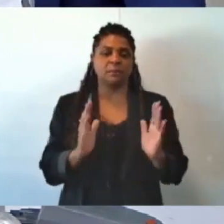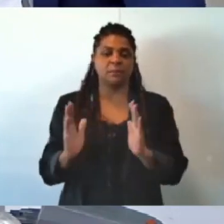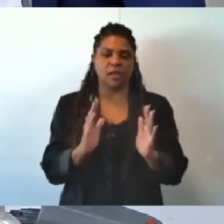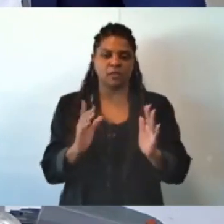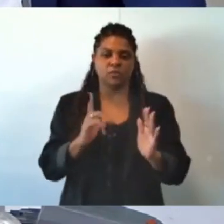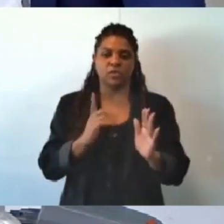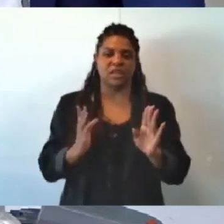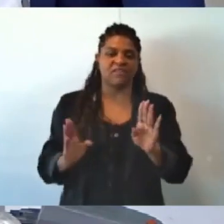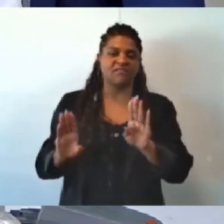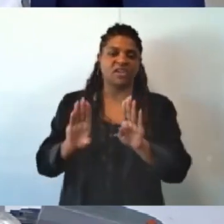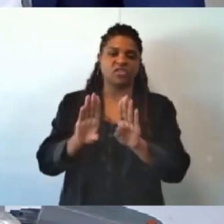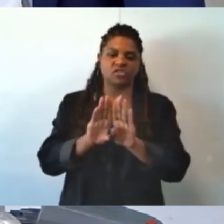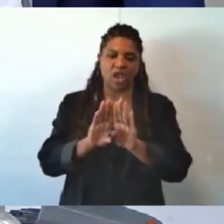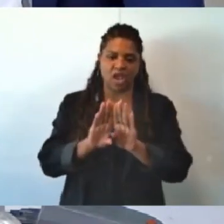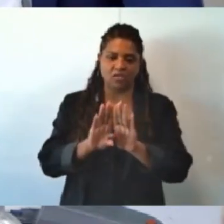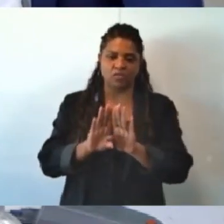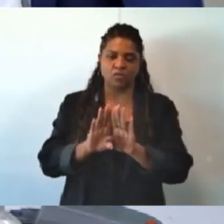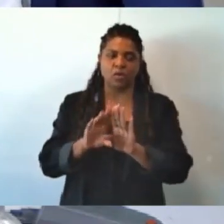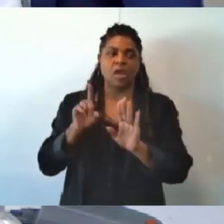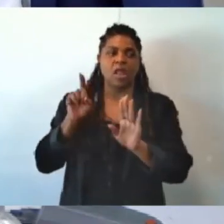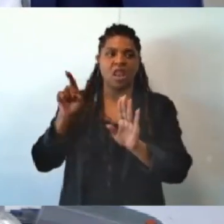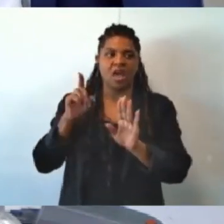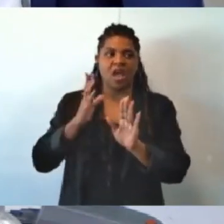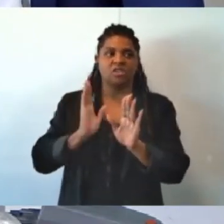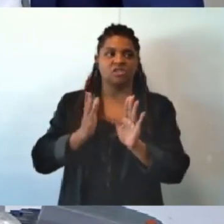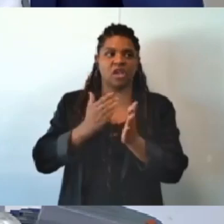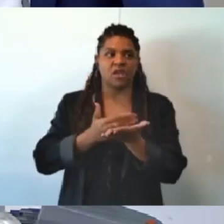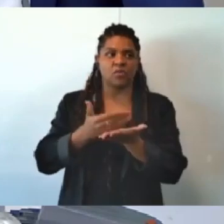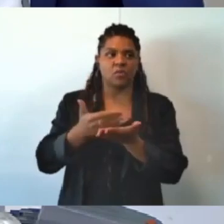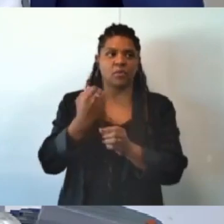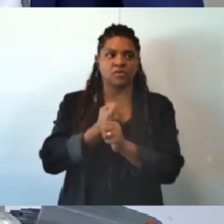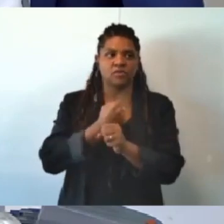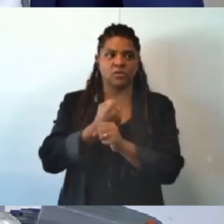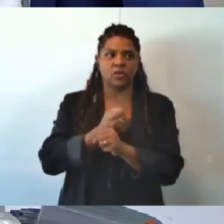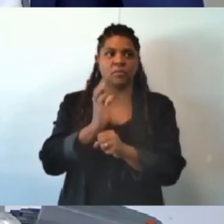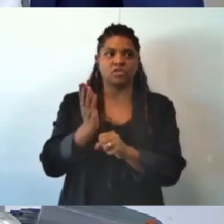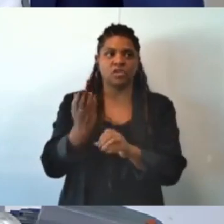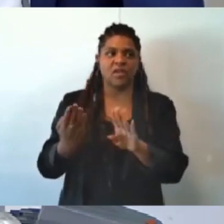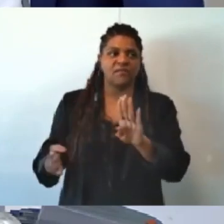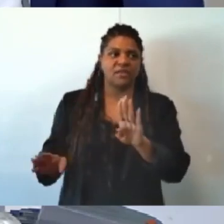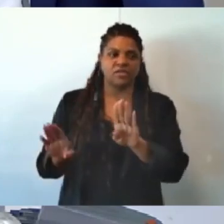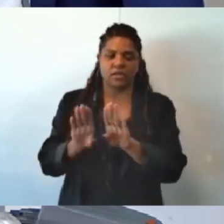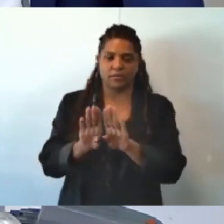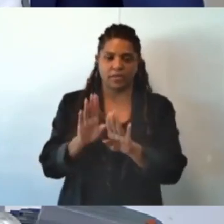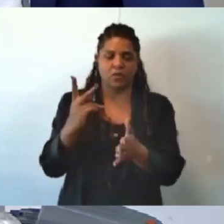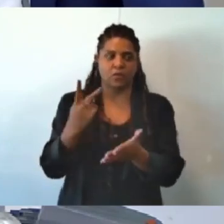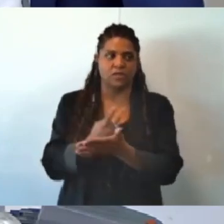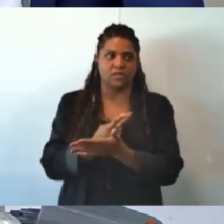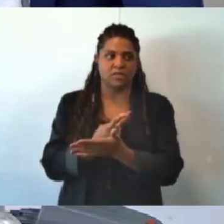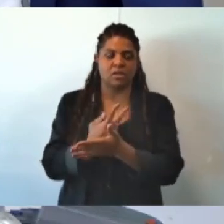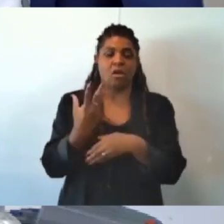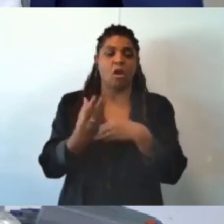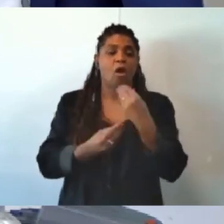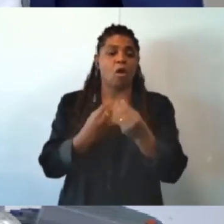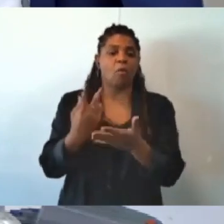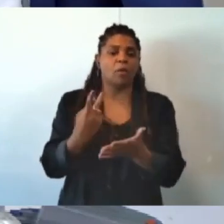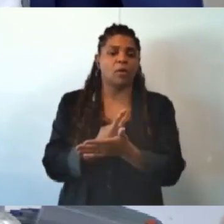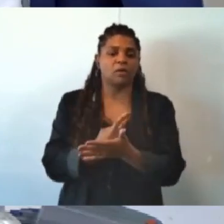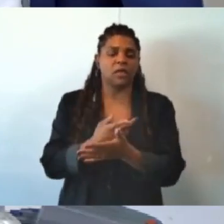É, já no início de obras, já deu fechamento, né? Já deu fechamento. Como é que foi? Tem o quê? Tem uma semana?